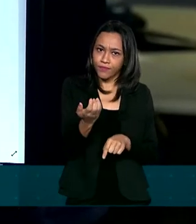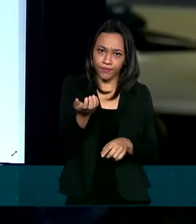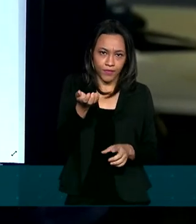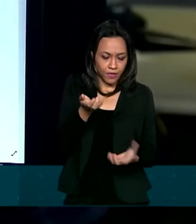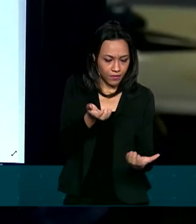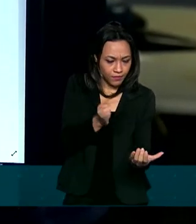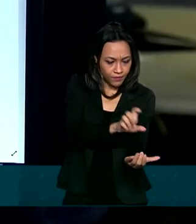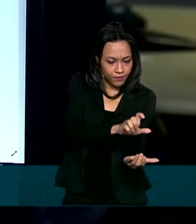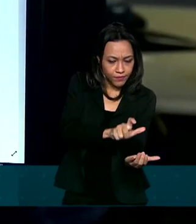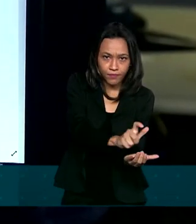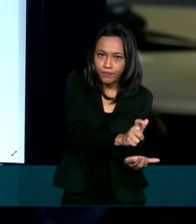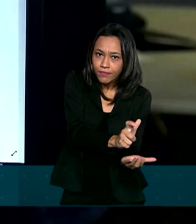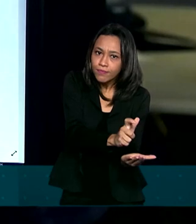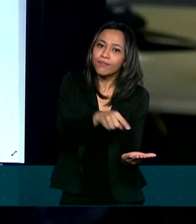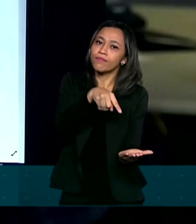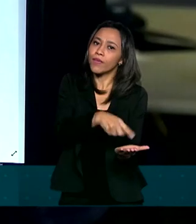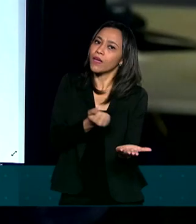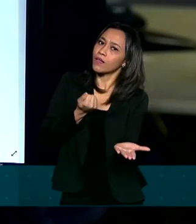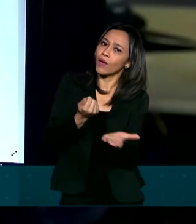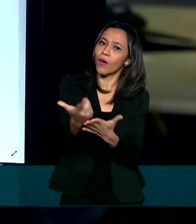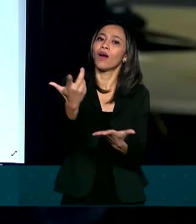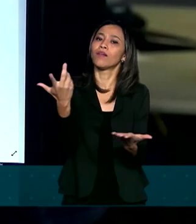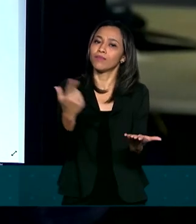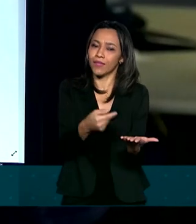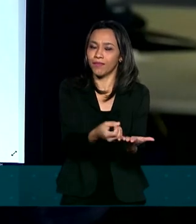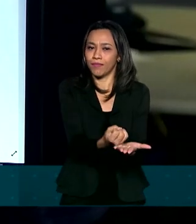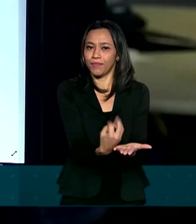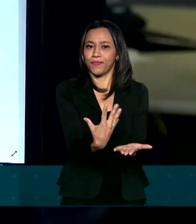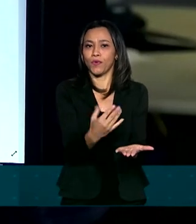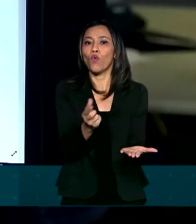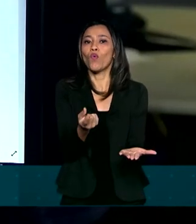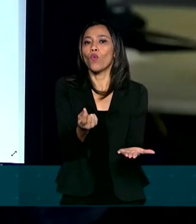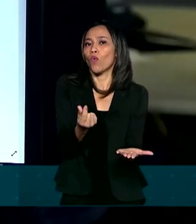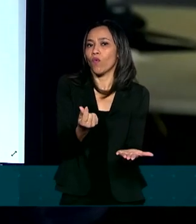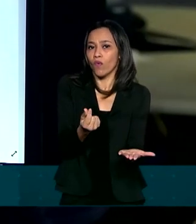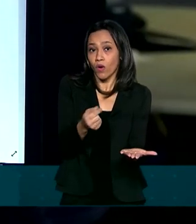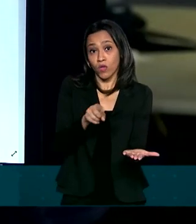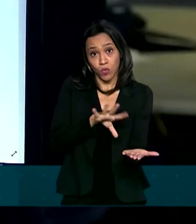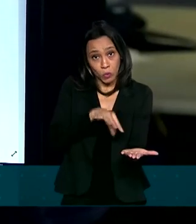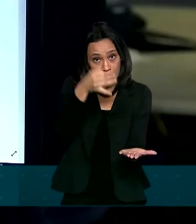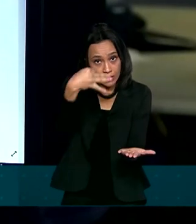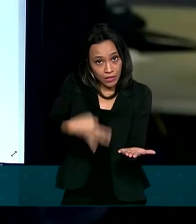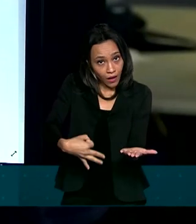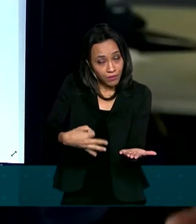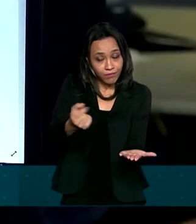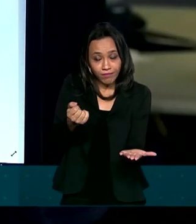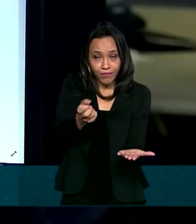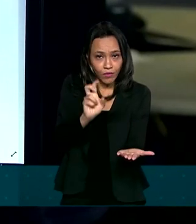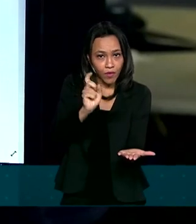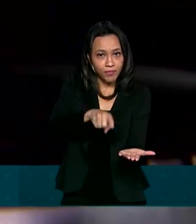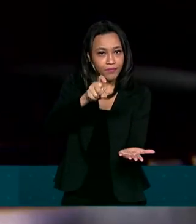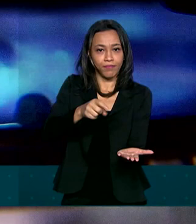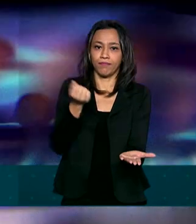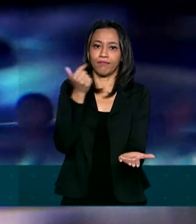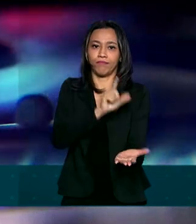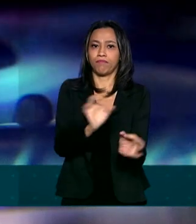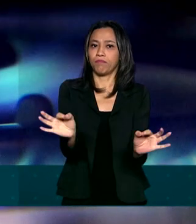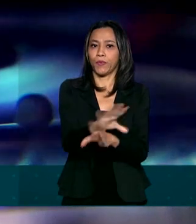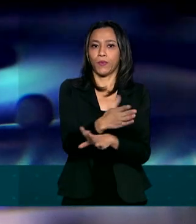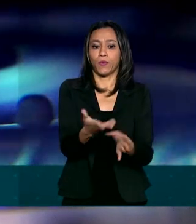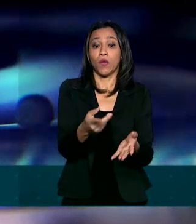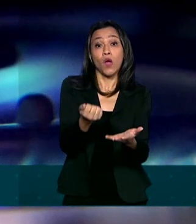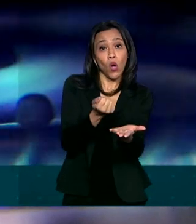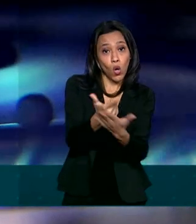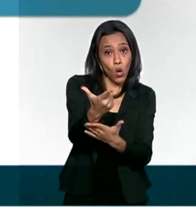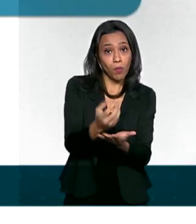estabelecimento comercial. O valor da compra vai aparecer na tela do seu celular. Se estiver tudo certo, basta confirmar. Além da compra de